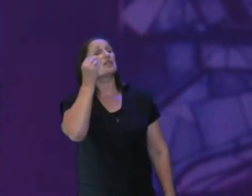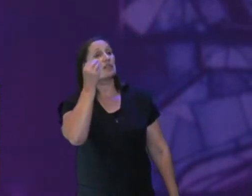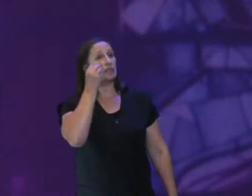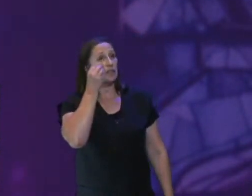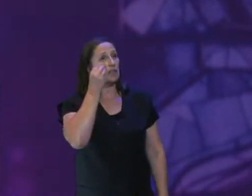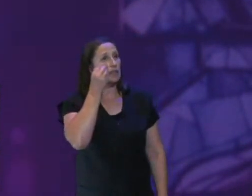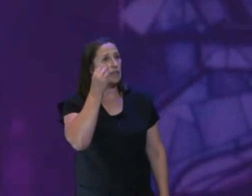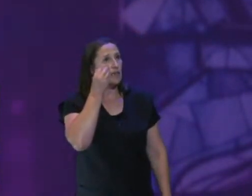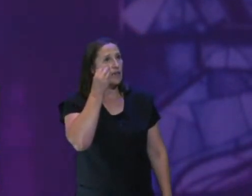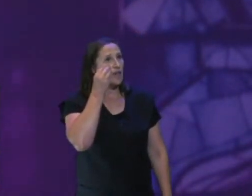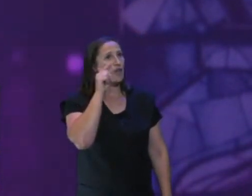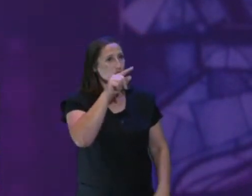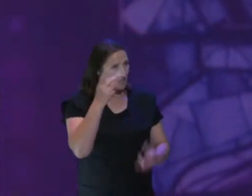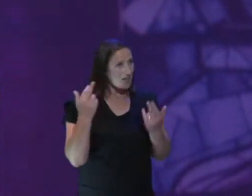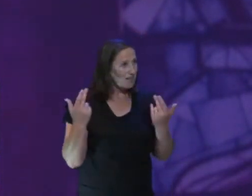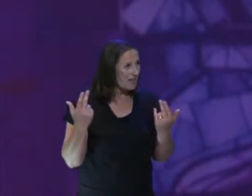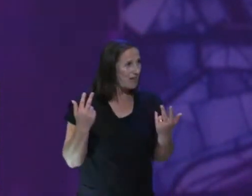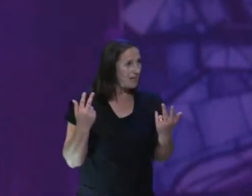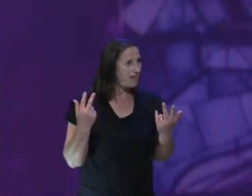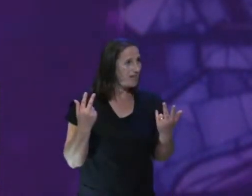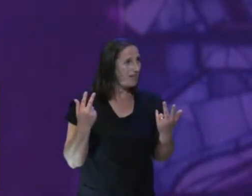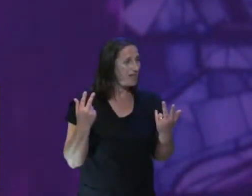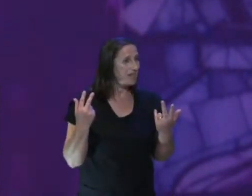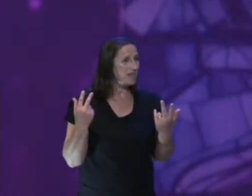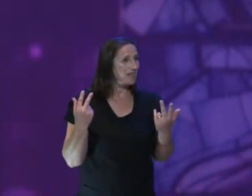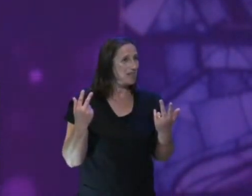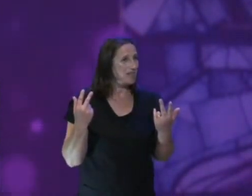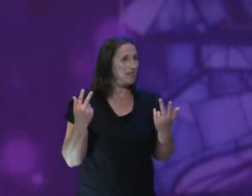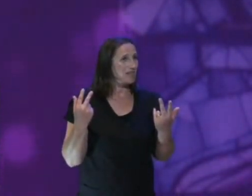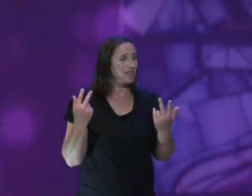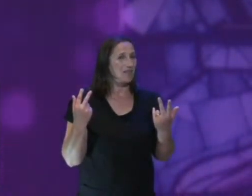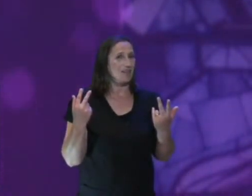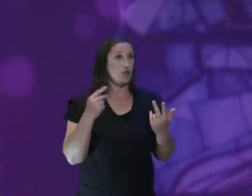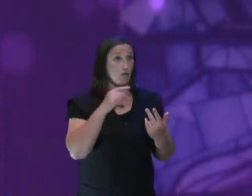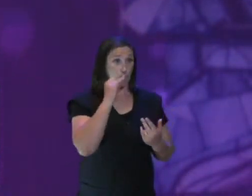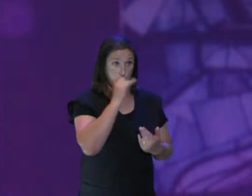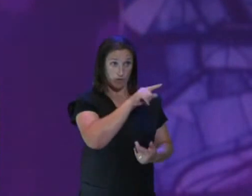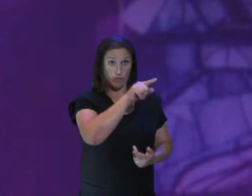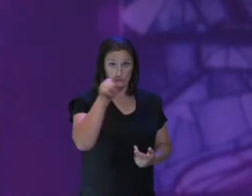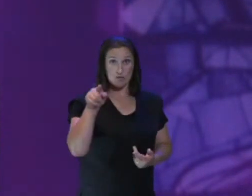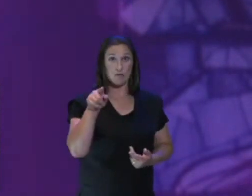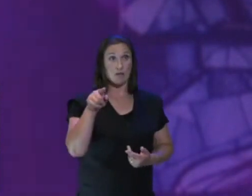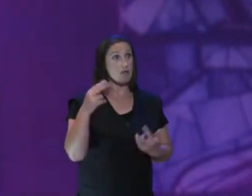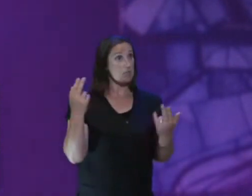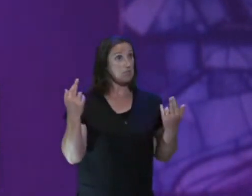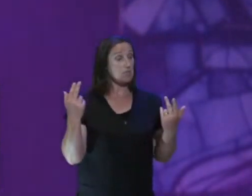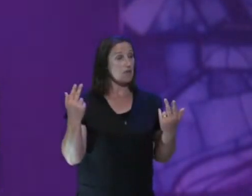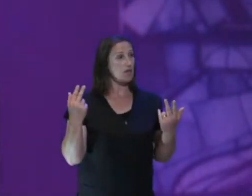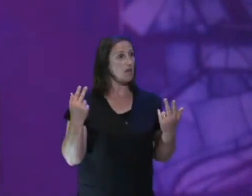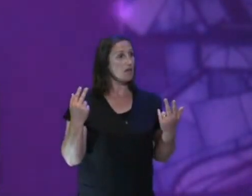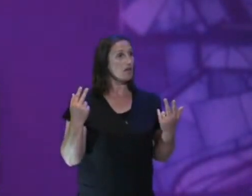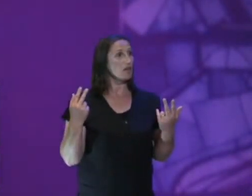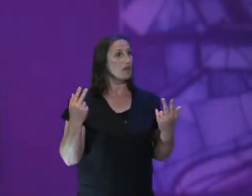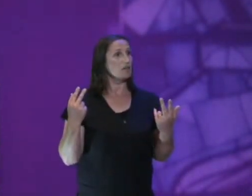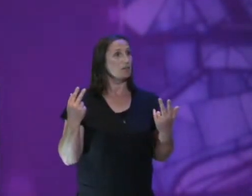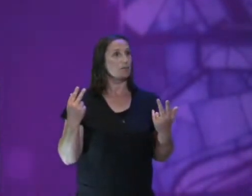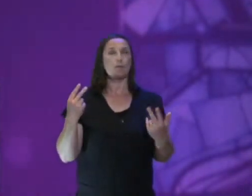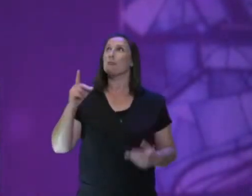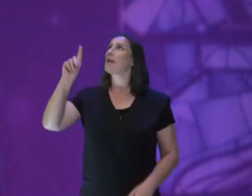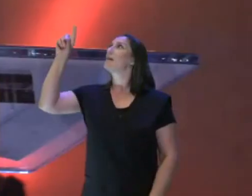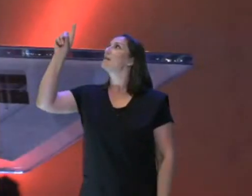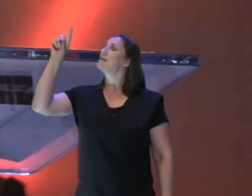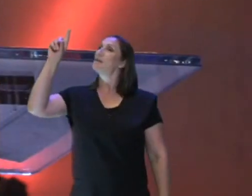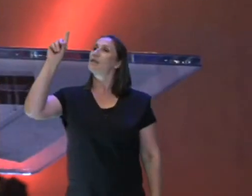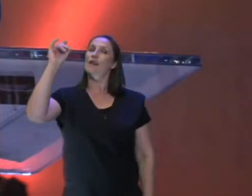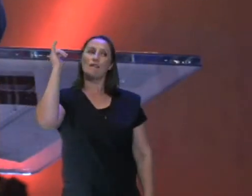aí na sua cabeça? Não estou falando dos outros não, estou falando de você. Tá? Aí o Senhor diz assim, o que você está